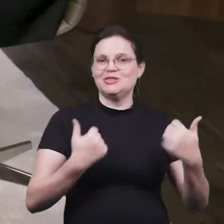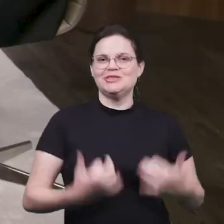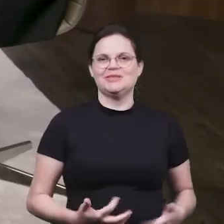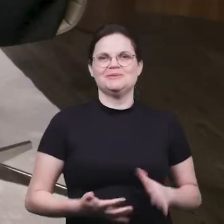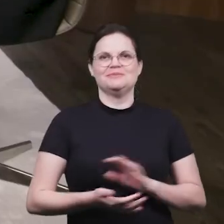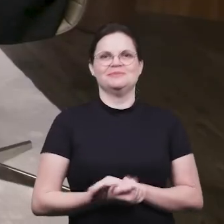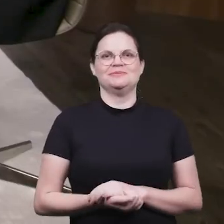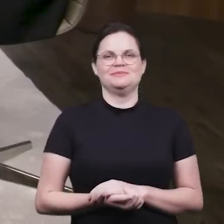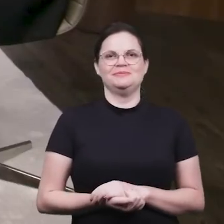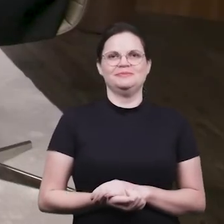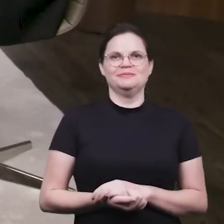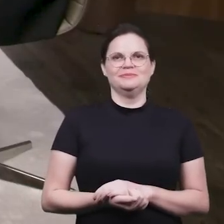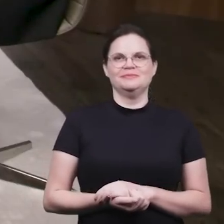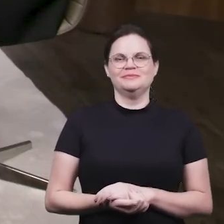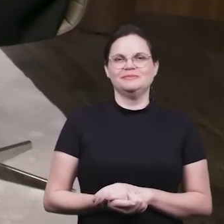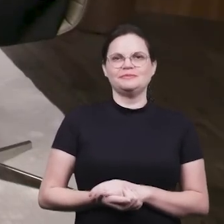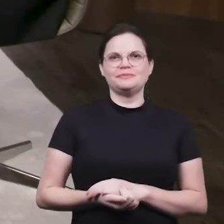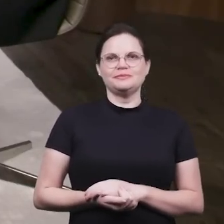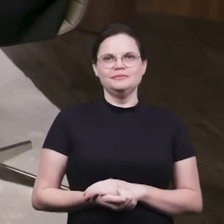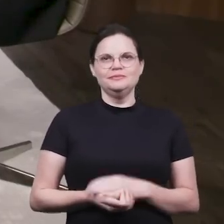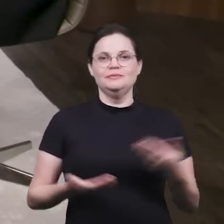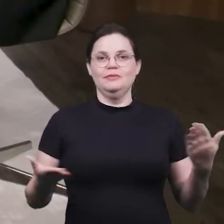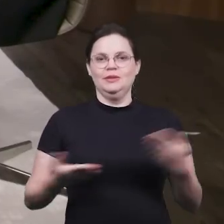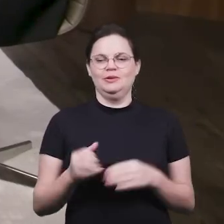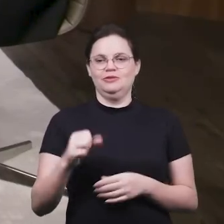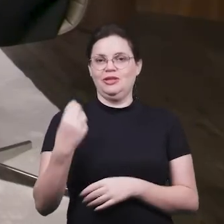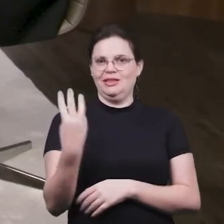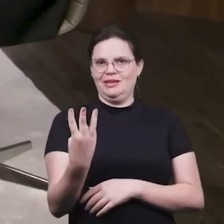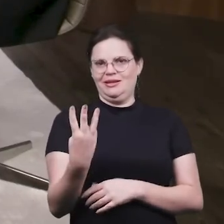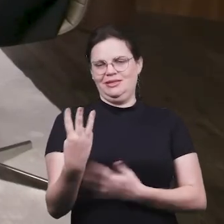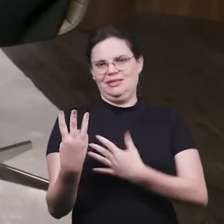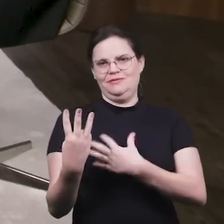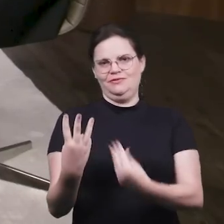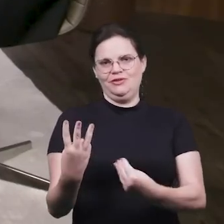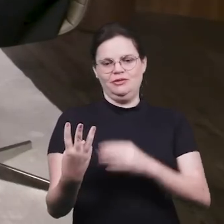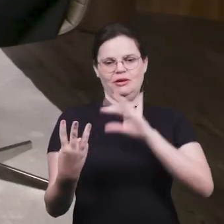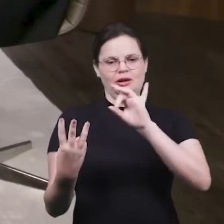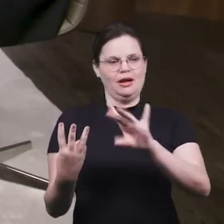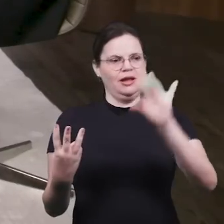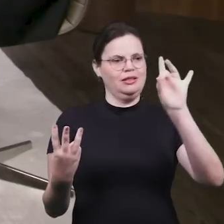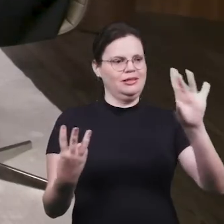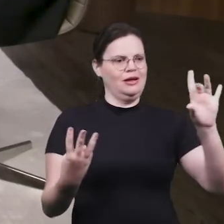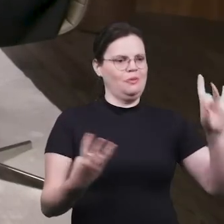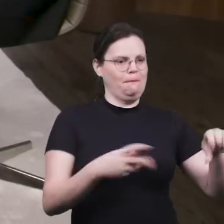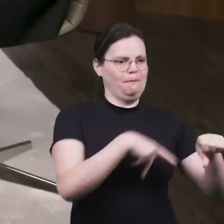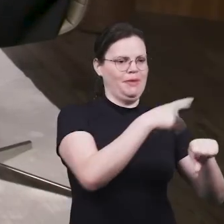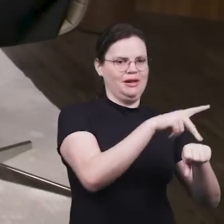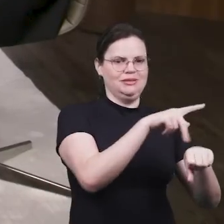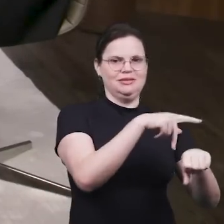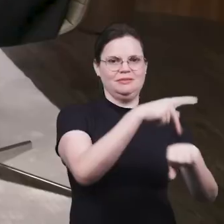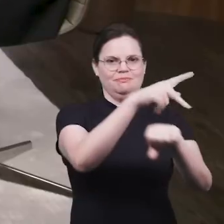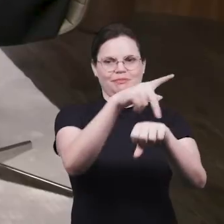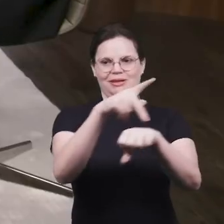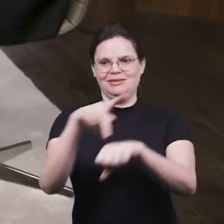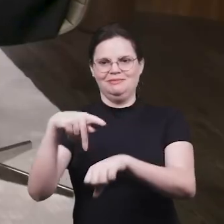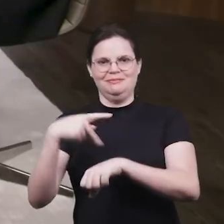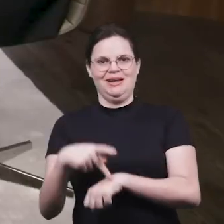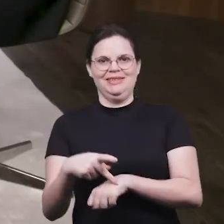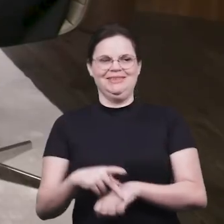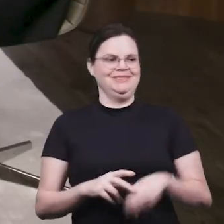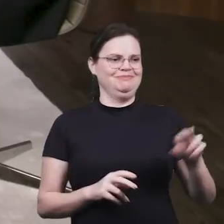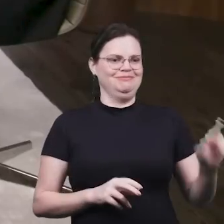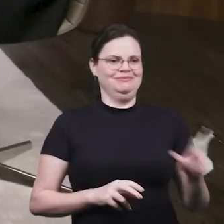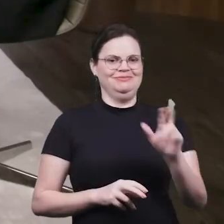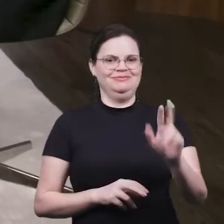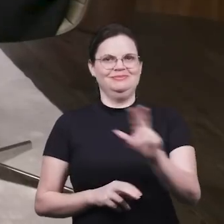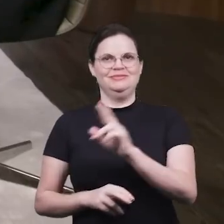combinado. Então, nós temos hoje 3 filhos que nasceram cada qual em um país diferente.